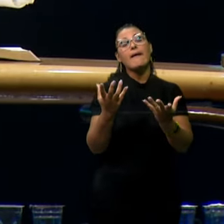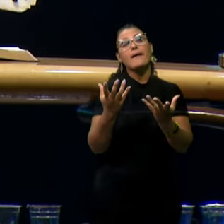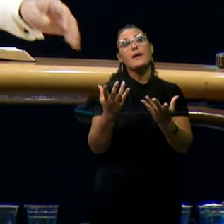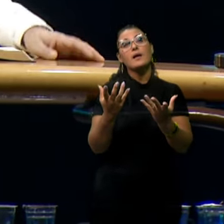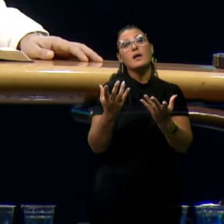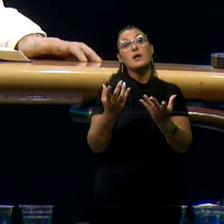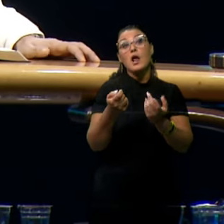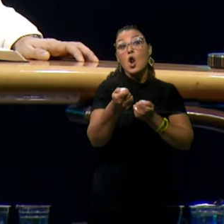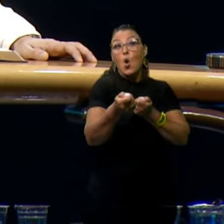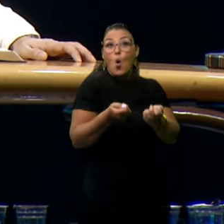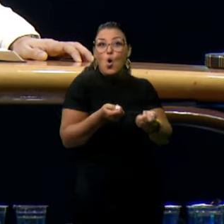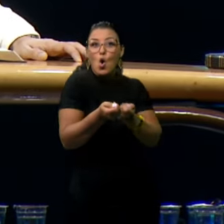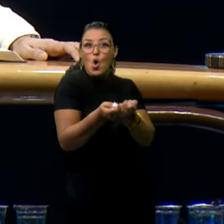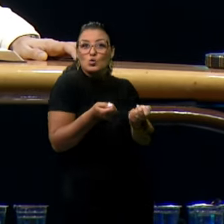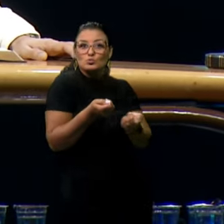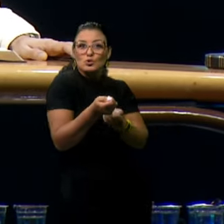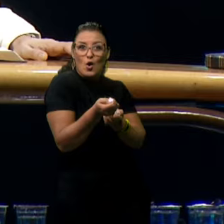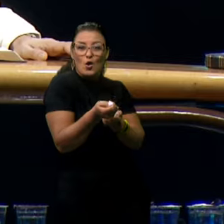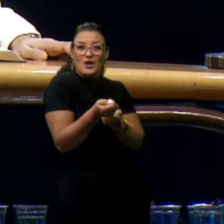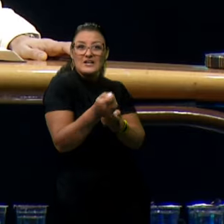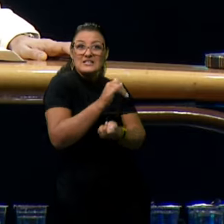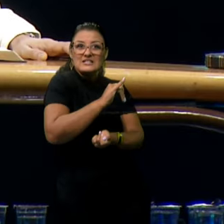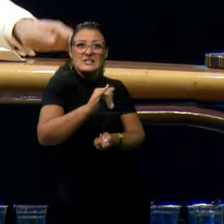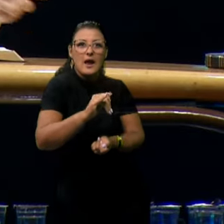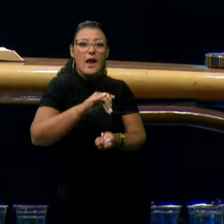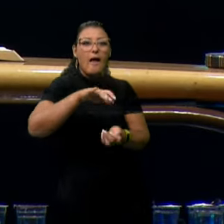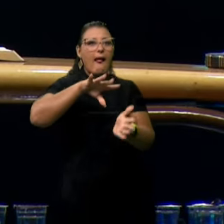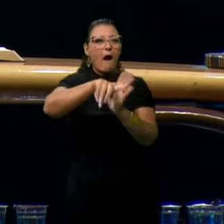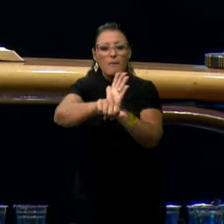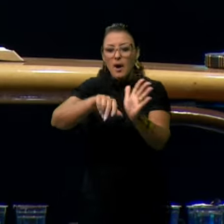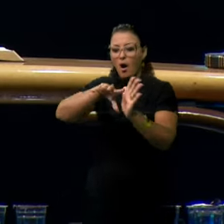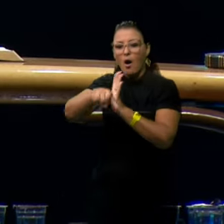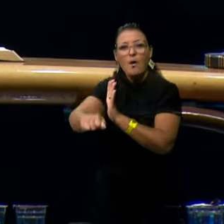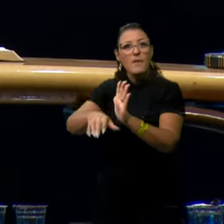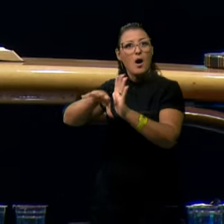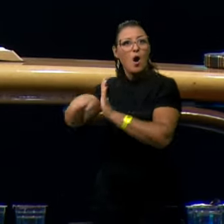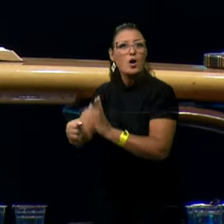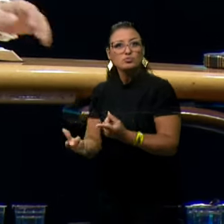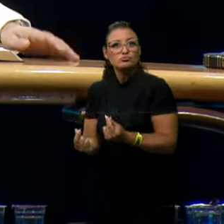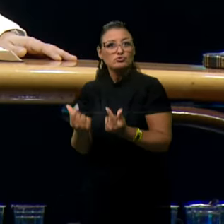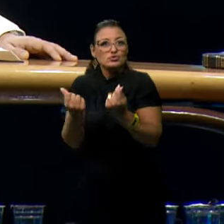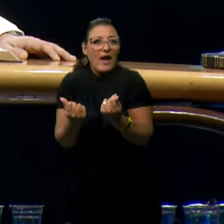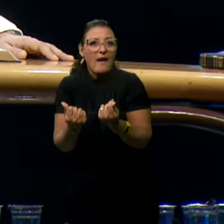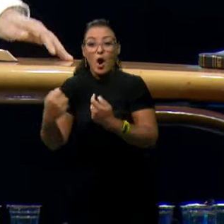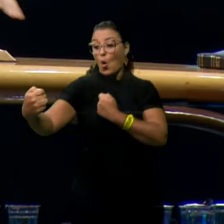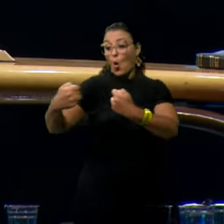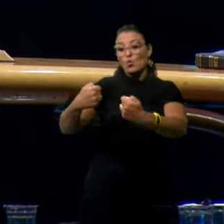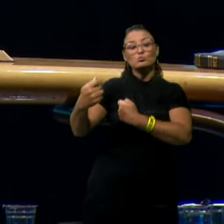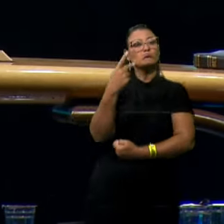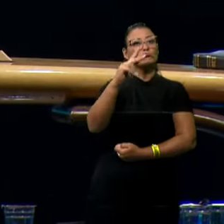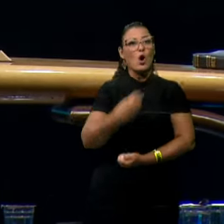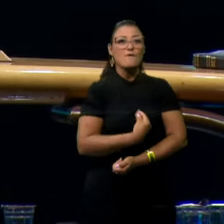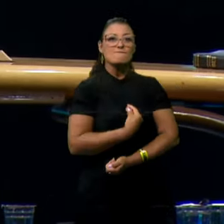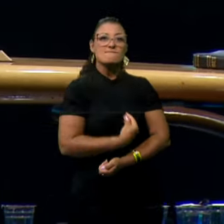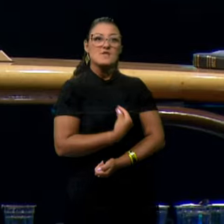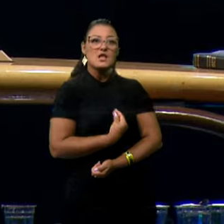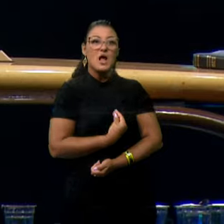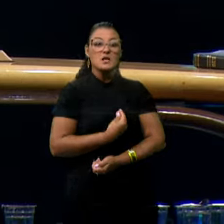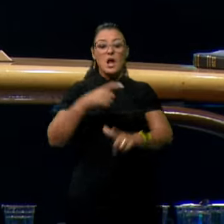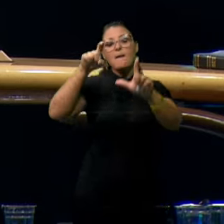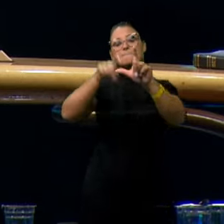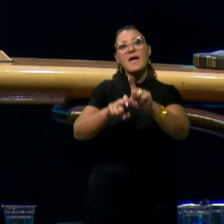circulando que você Depende do estado você depende do governo tem o controle de você você não tem mais Liberdade mecânica para você sua superação o dinheiro em efetivo